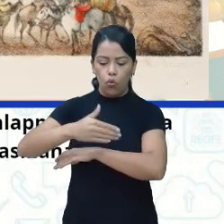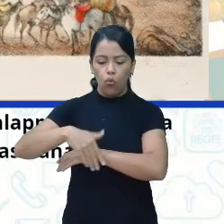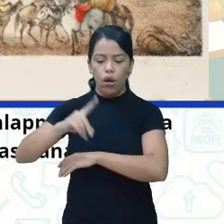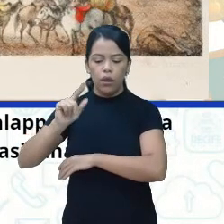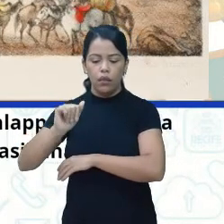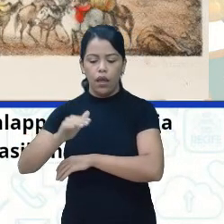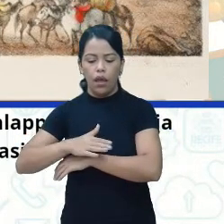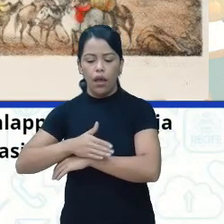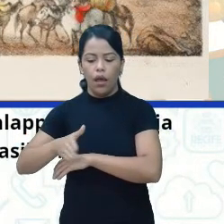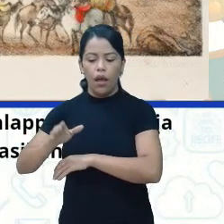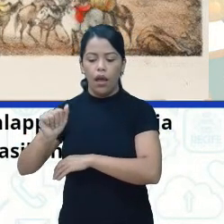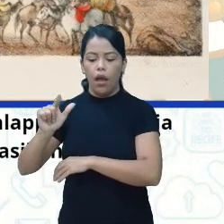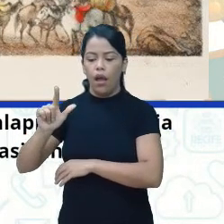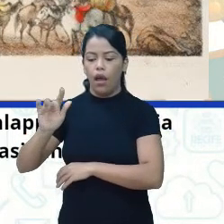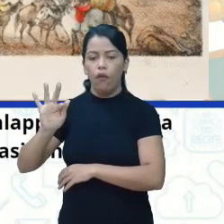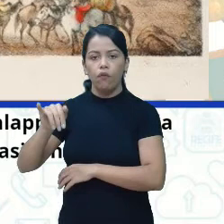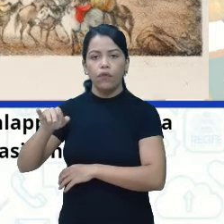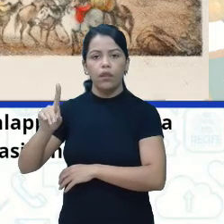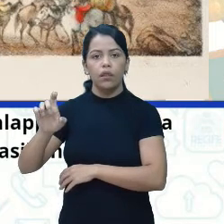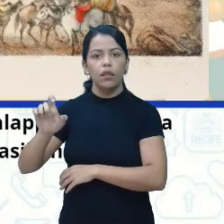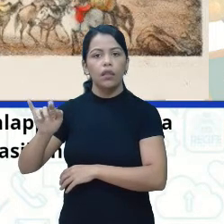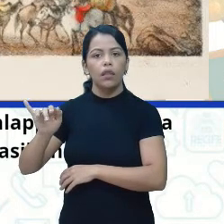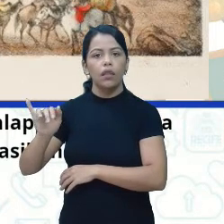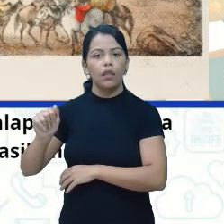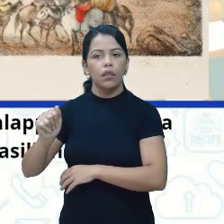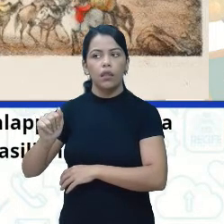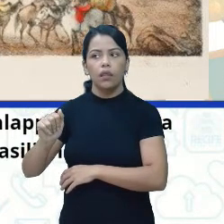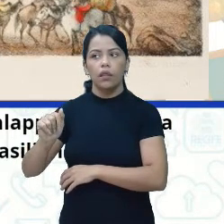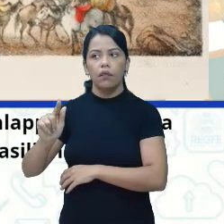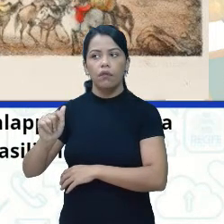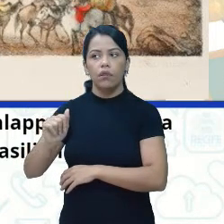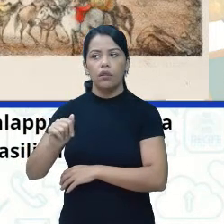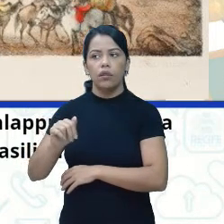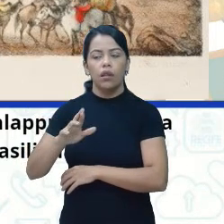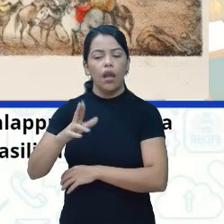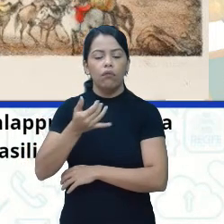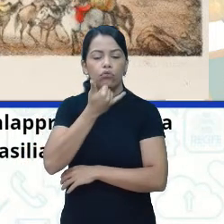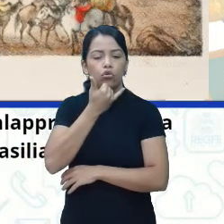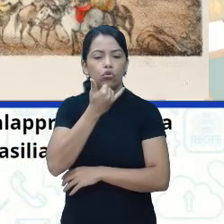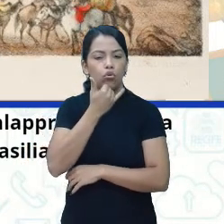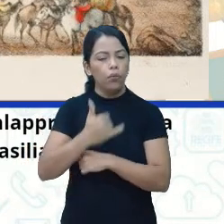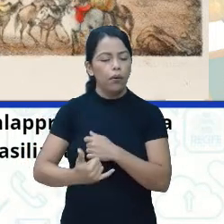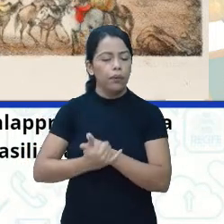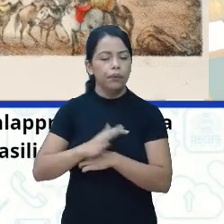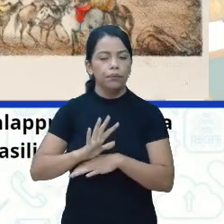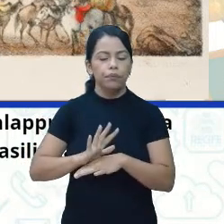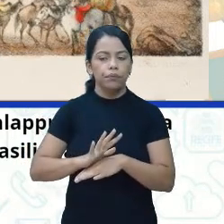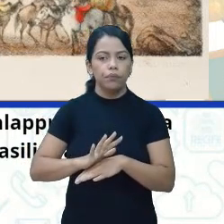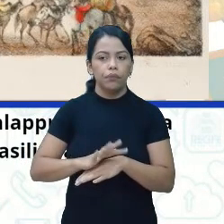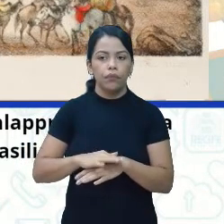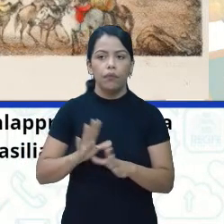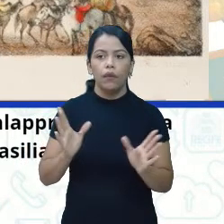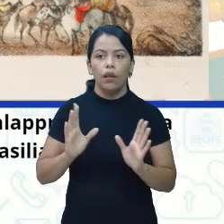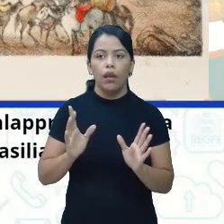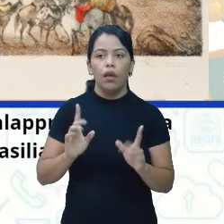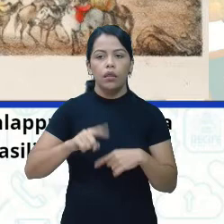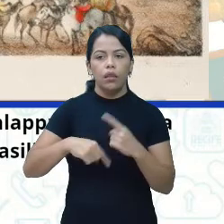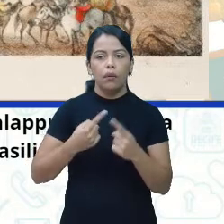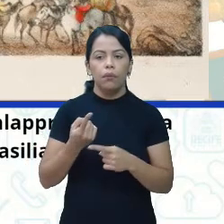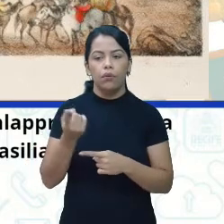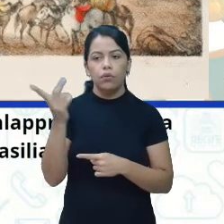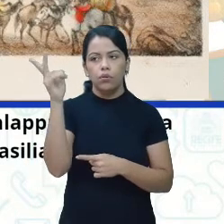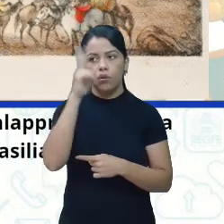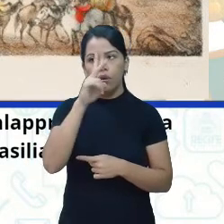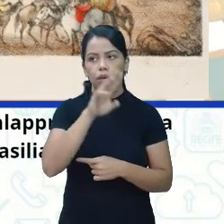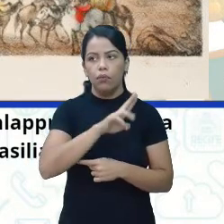enfim, e aí a gente tem, eu acho que, na verdade, eu me enganei, não é a Rua da Alfândega, não. Daqui a pouco eu lembro a praça, né? Depois,